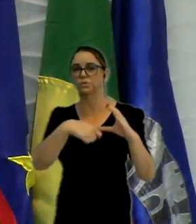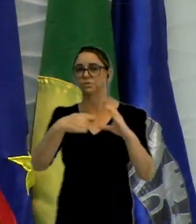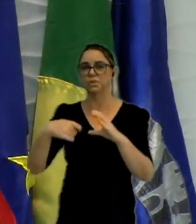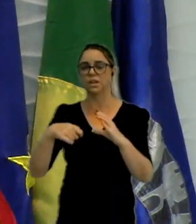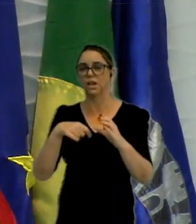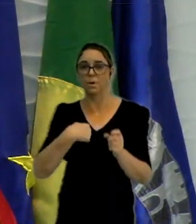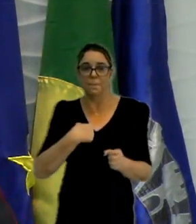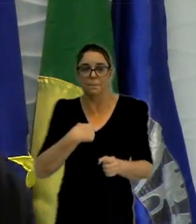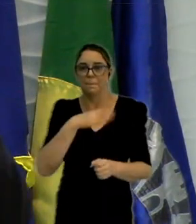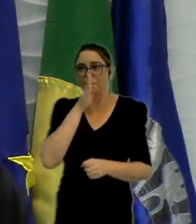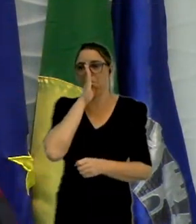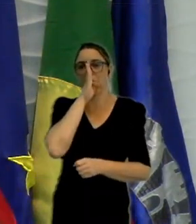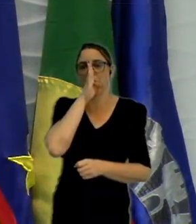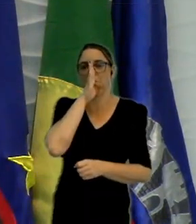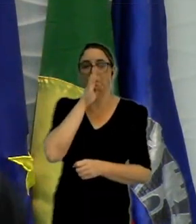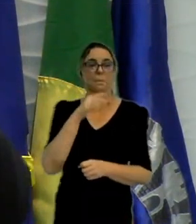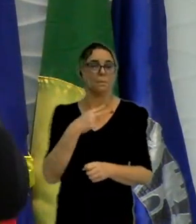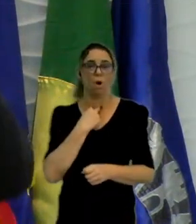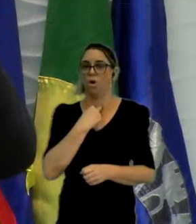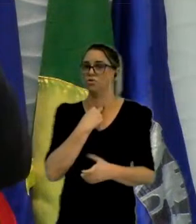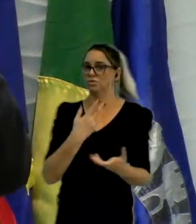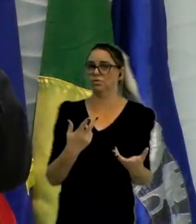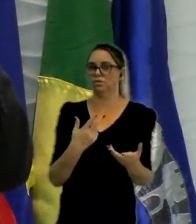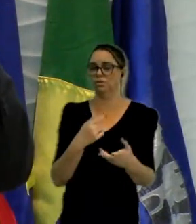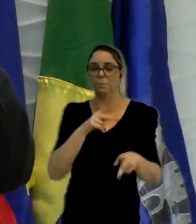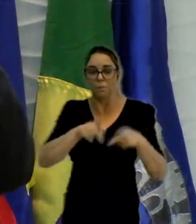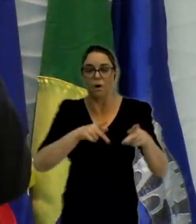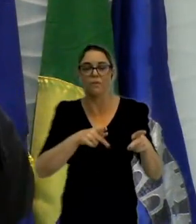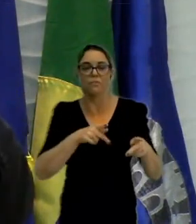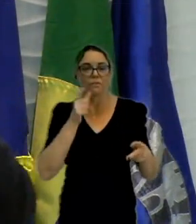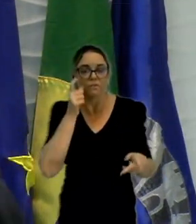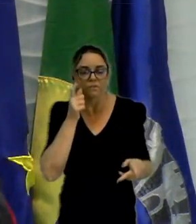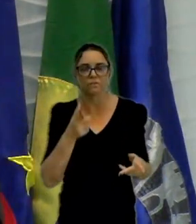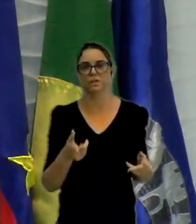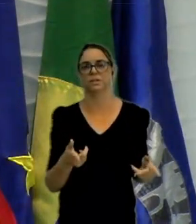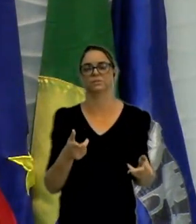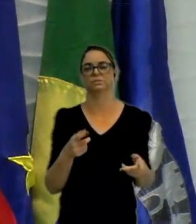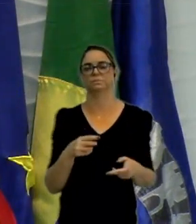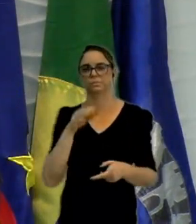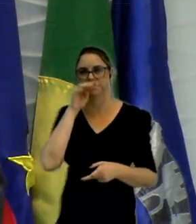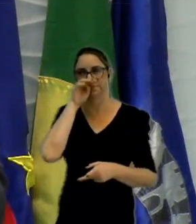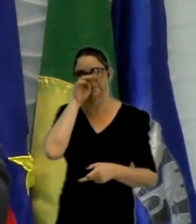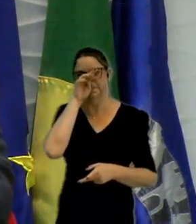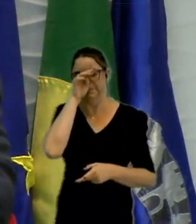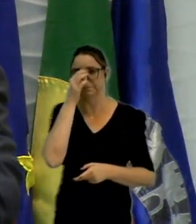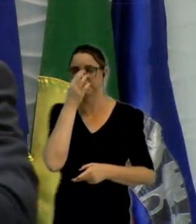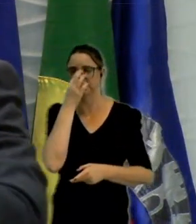posso me calar e mostrar a população, mesmo a população sabendo, mas a gente tem que mostrar.